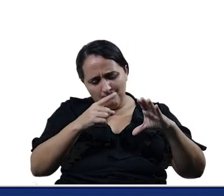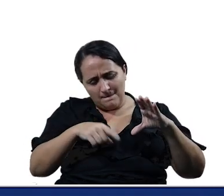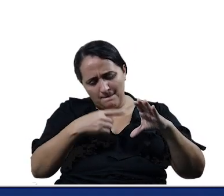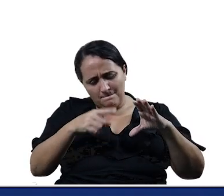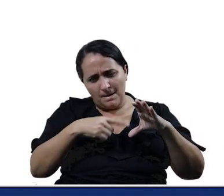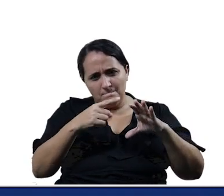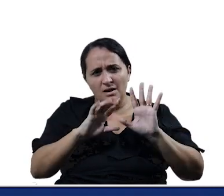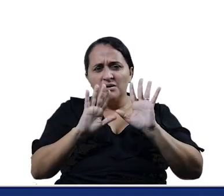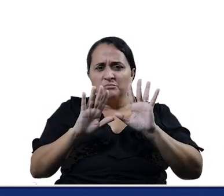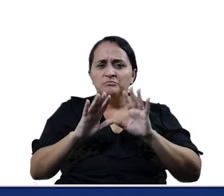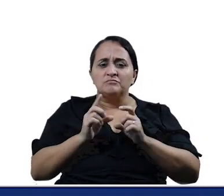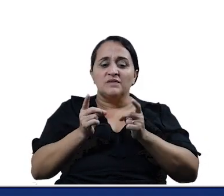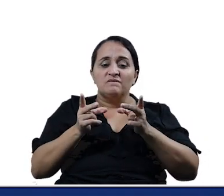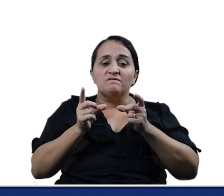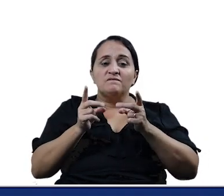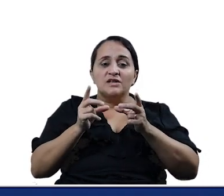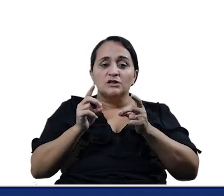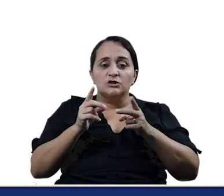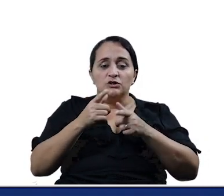da prestação fica R$